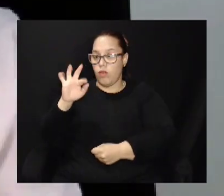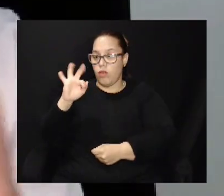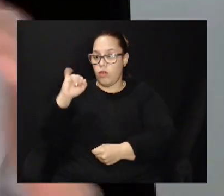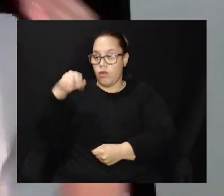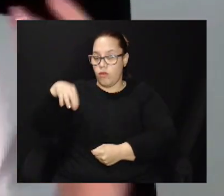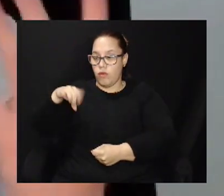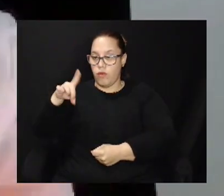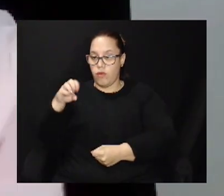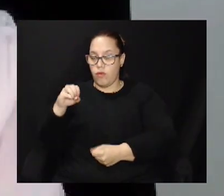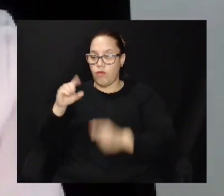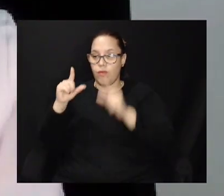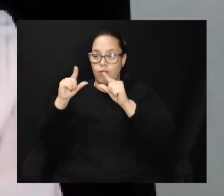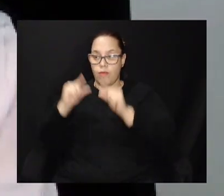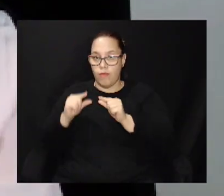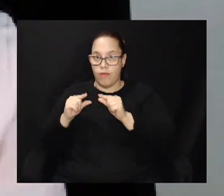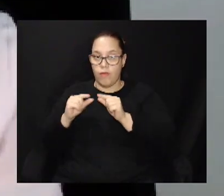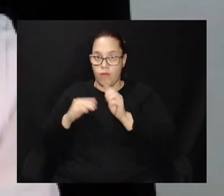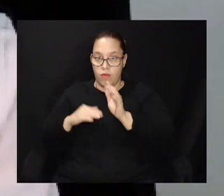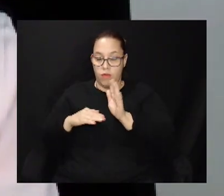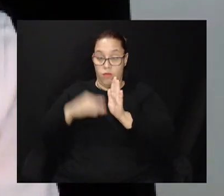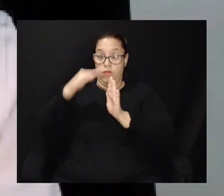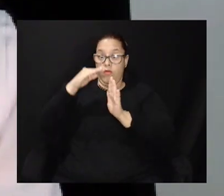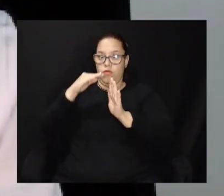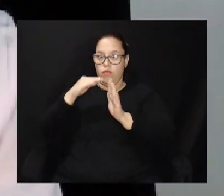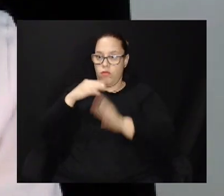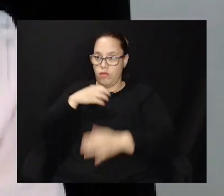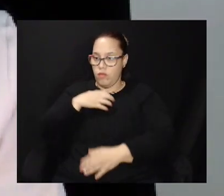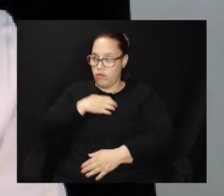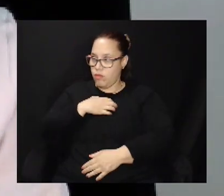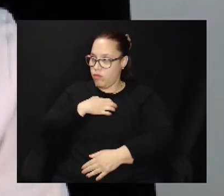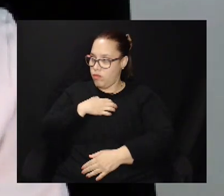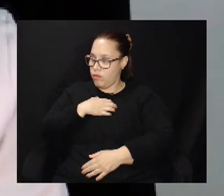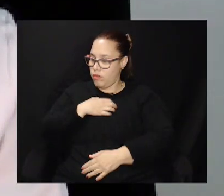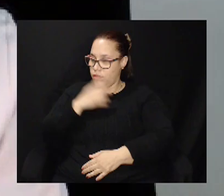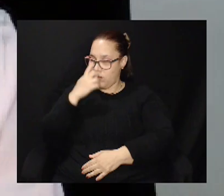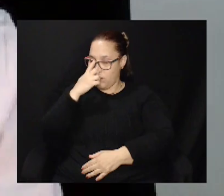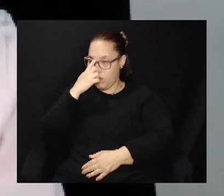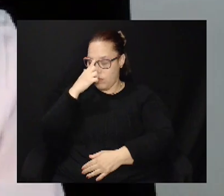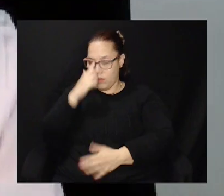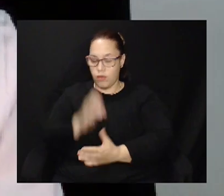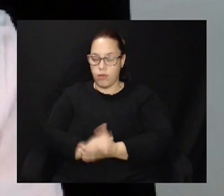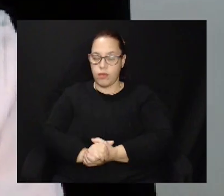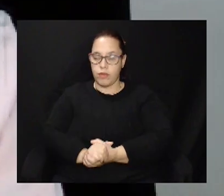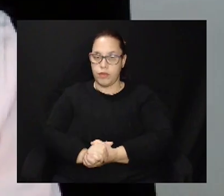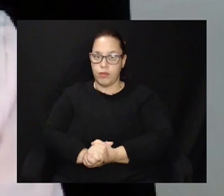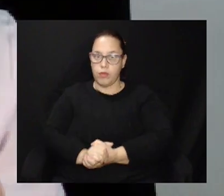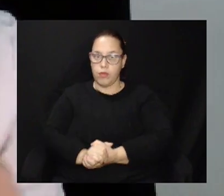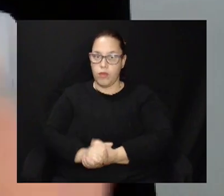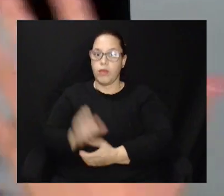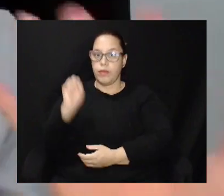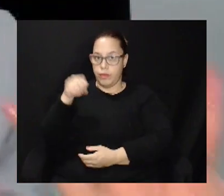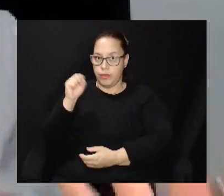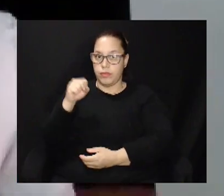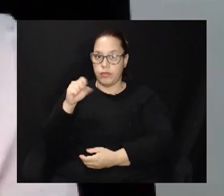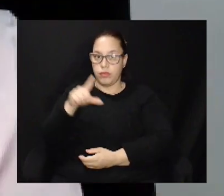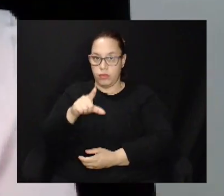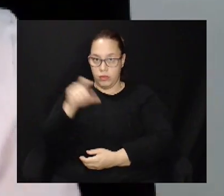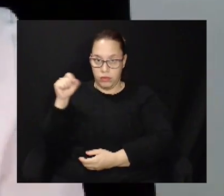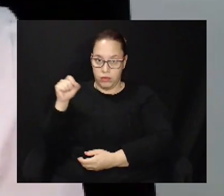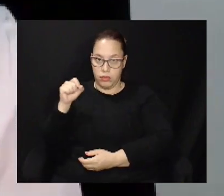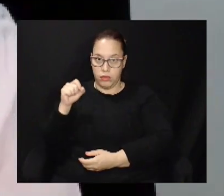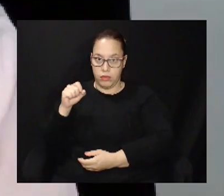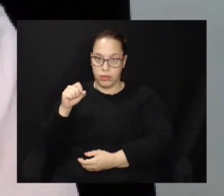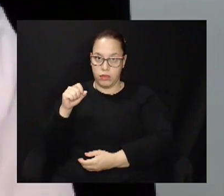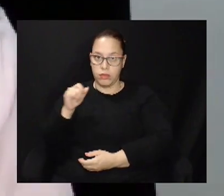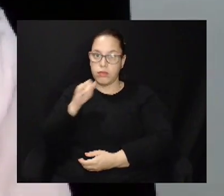esse pico que a gente fala, né, do sangue de ser absorvido muito rápido. Então, sim, a gente escolhe geralmente massas, por exemplo, mais integrais, os